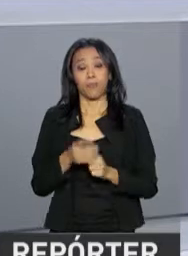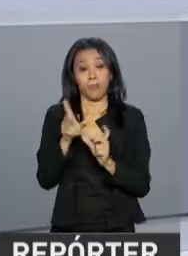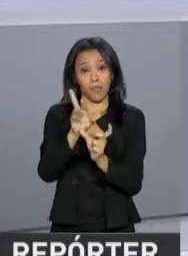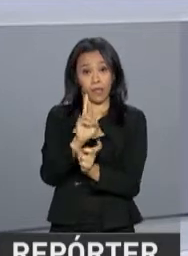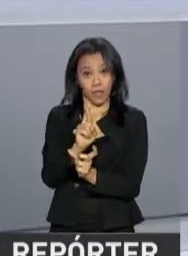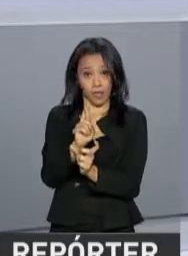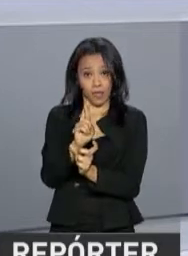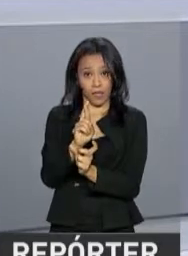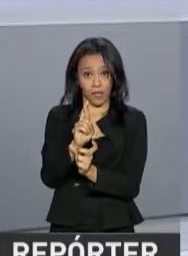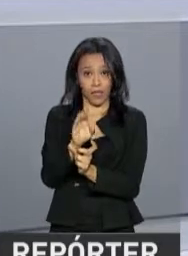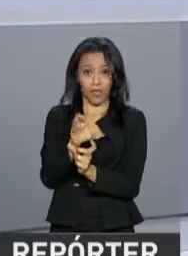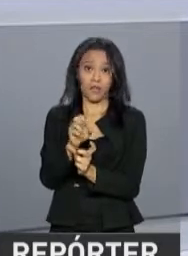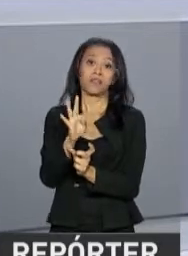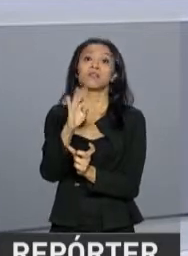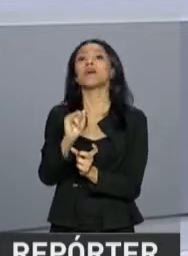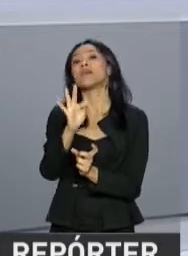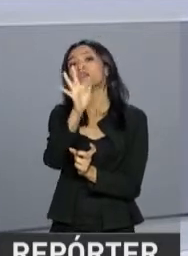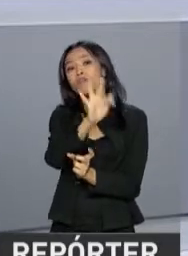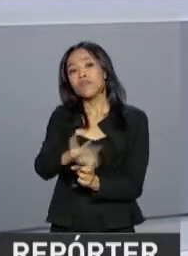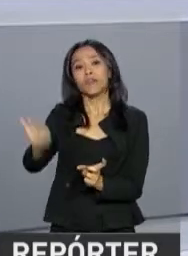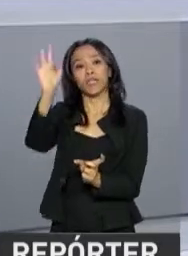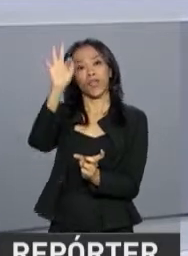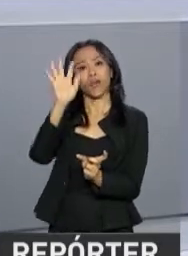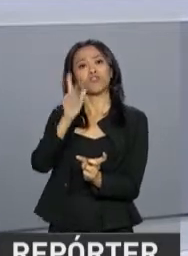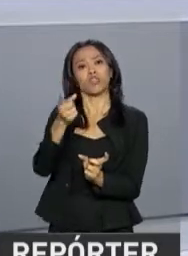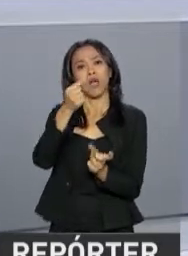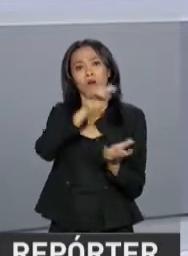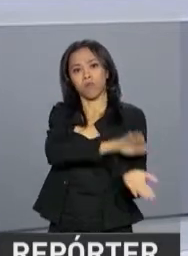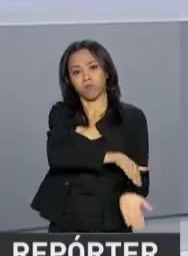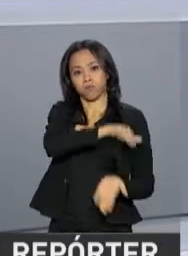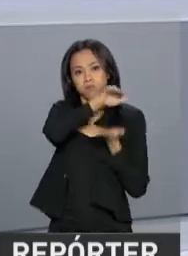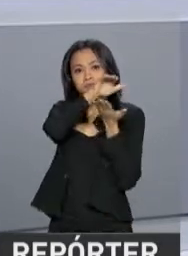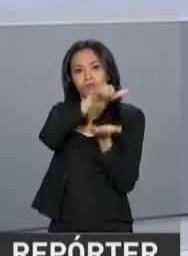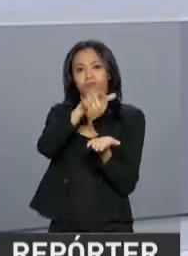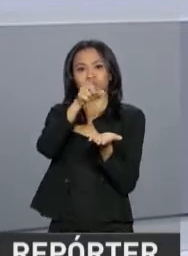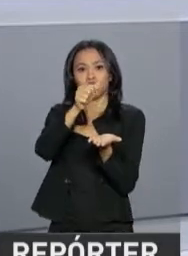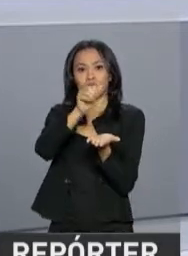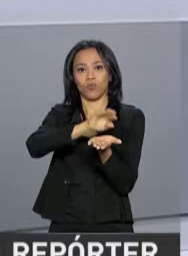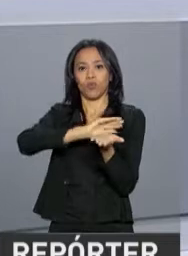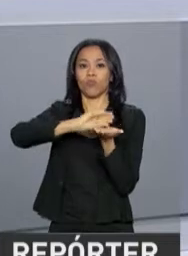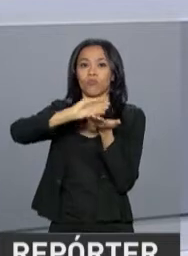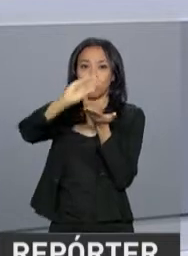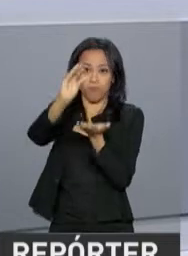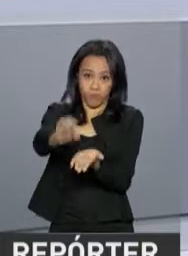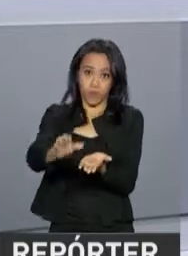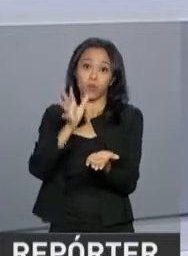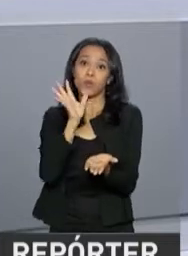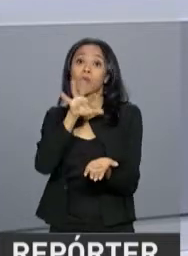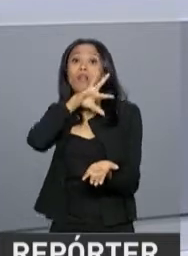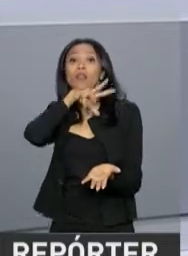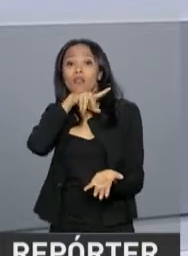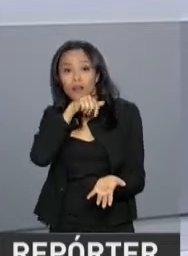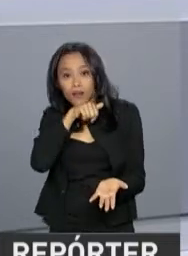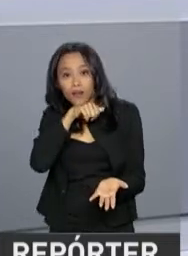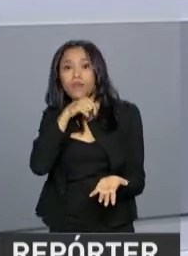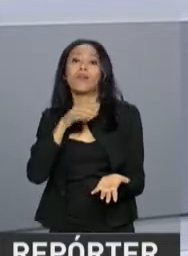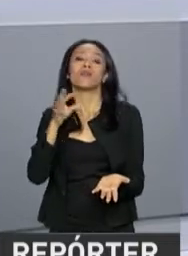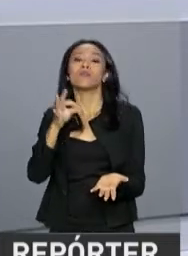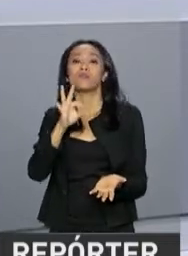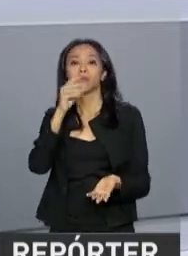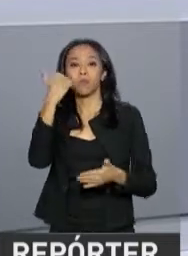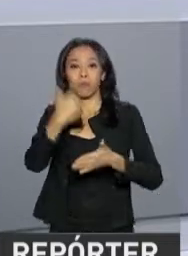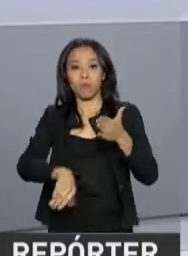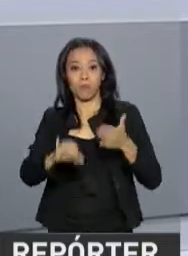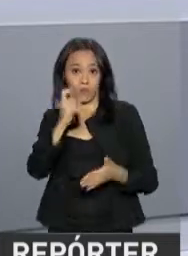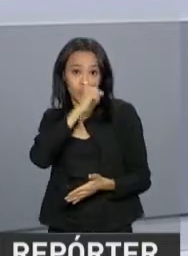receita federal liberou o pagamento do primeiro lote de restituição do imposto de renda 2018 a consulta está disponível desde a semana passada